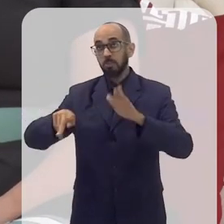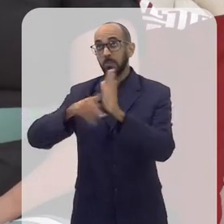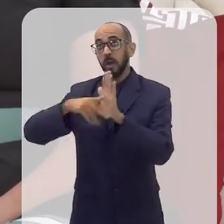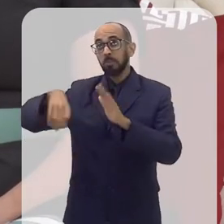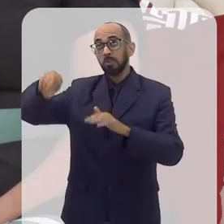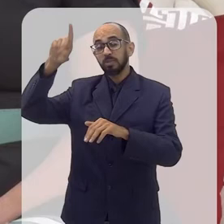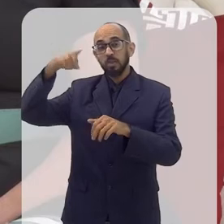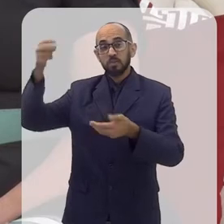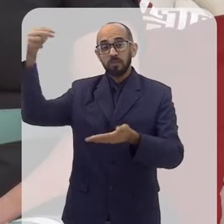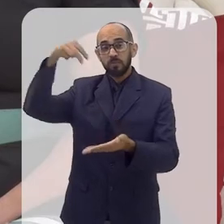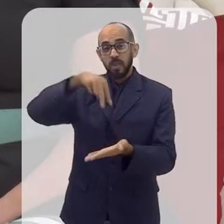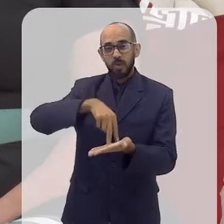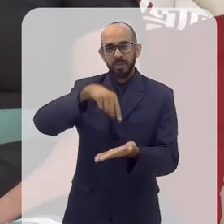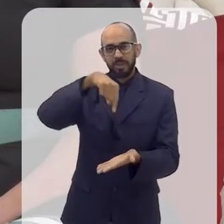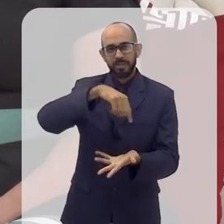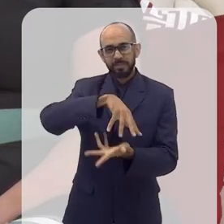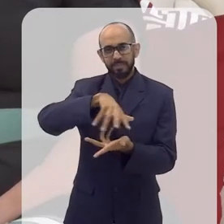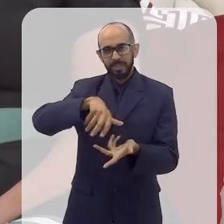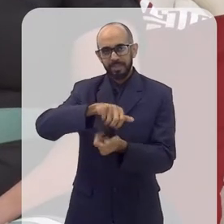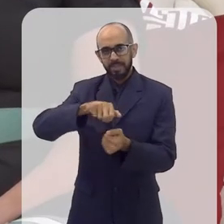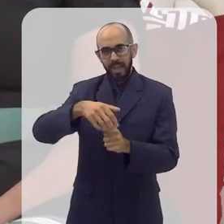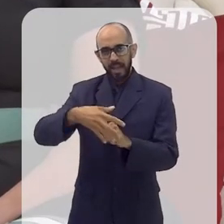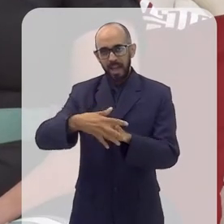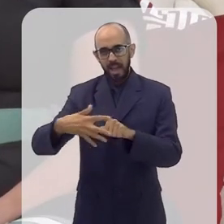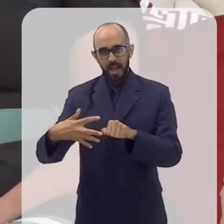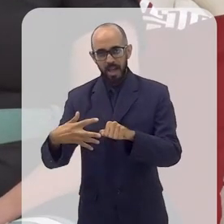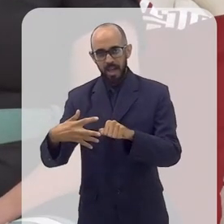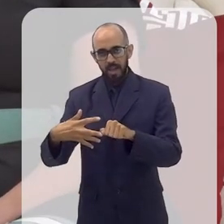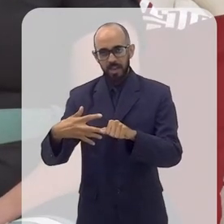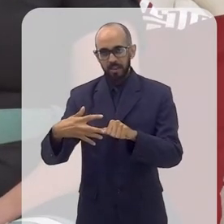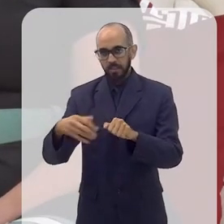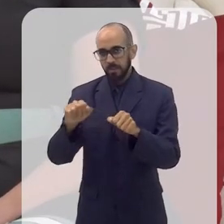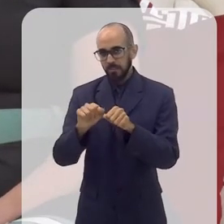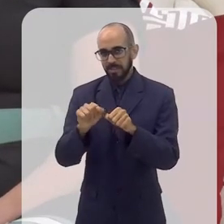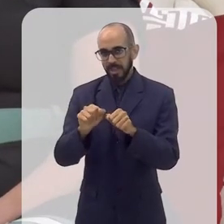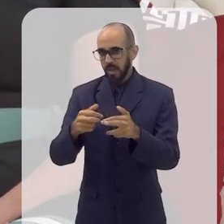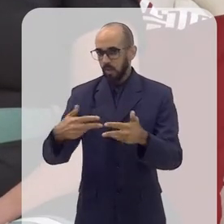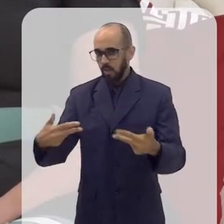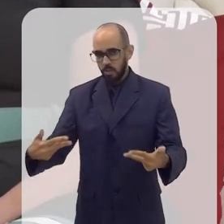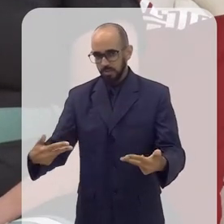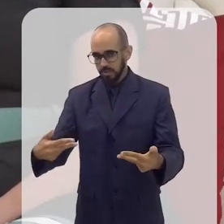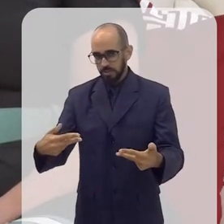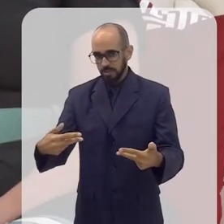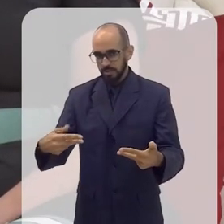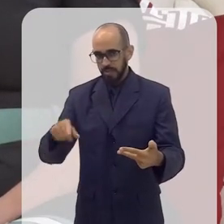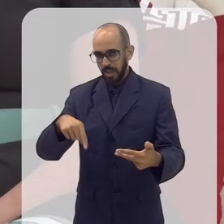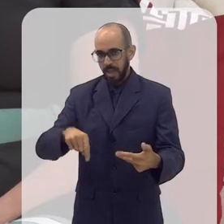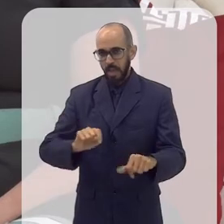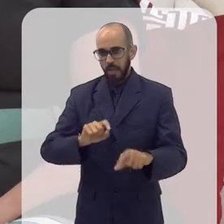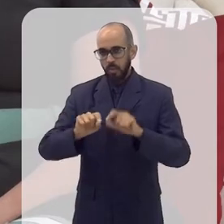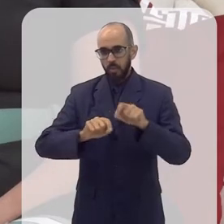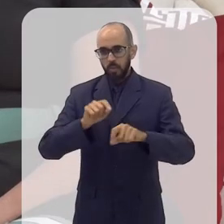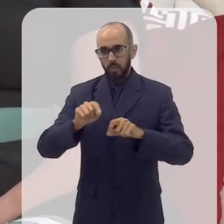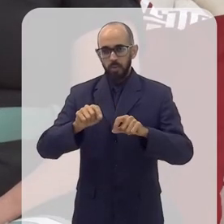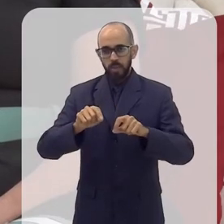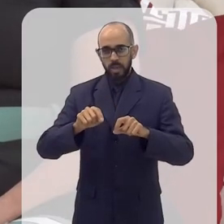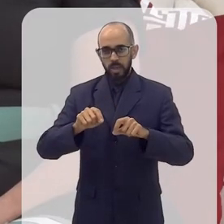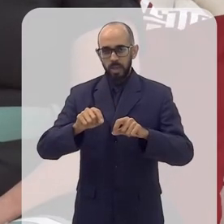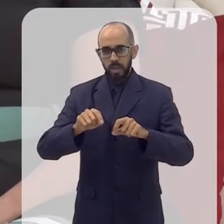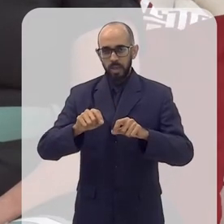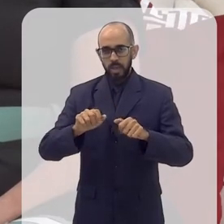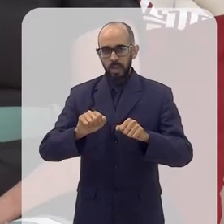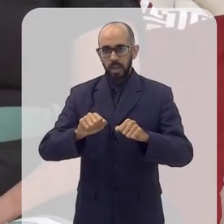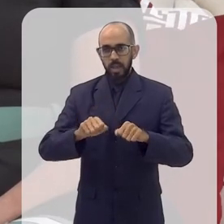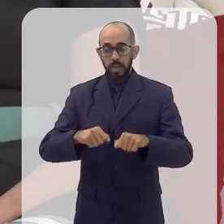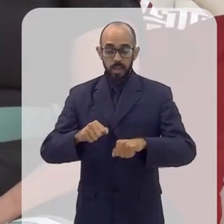baixou a Terra para fazer por nós algo que nós não poderíamos, que é expiar pelos pecados. Quando ele suou sangue